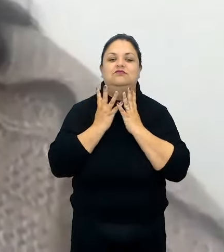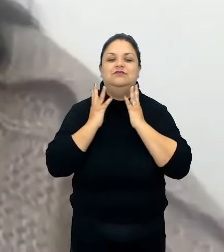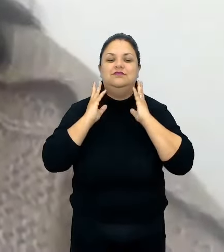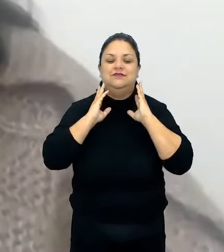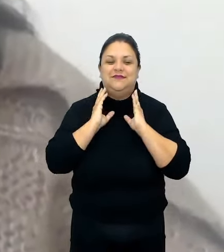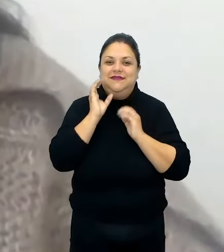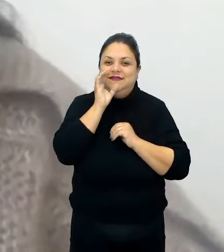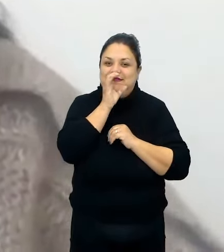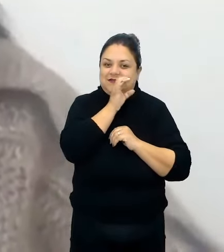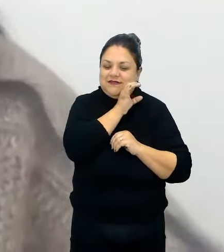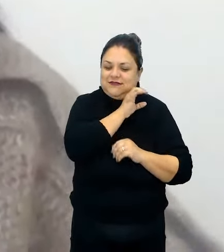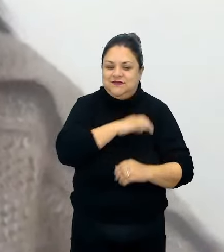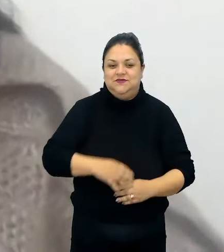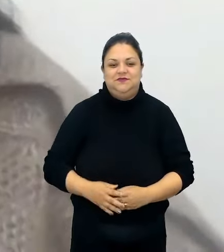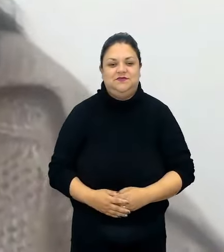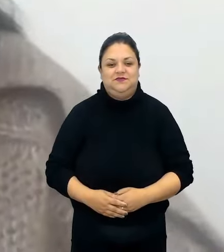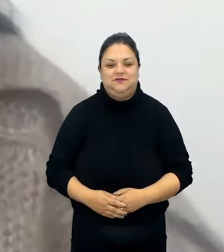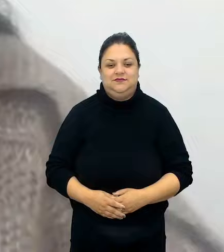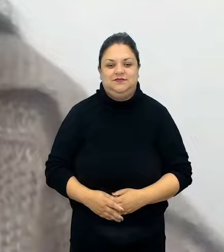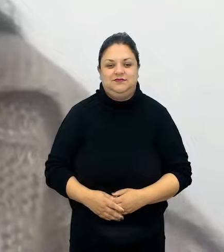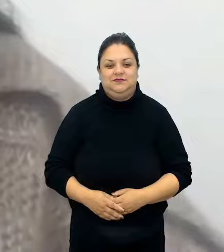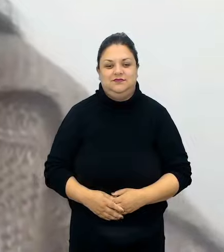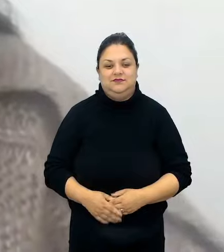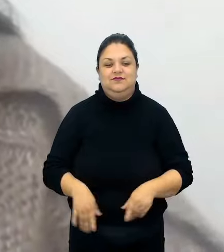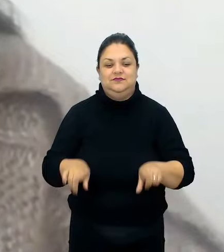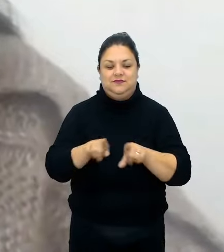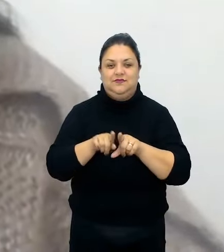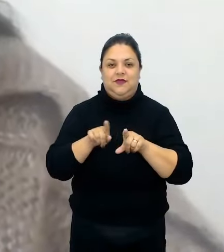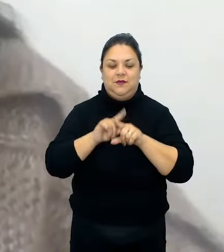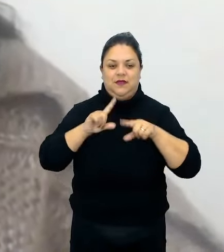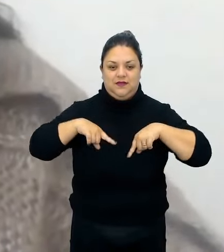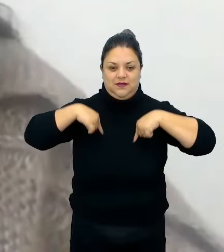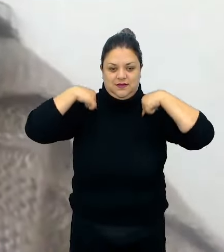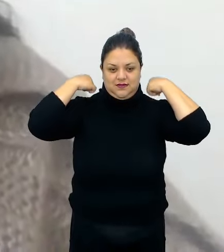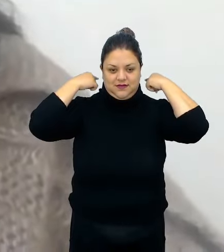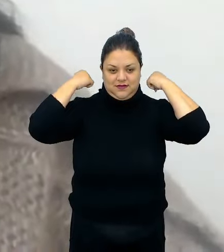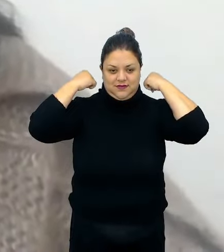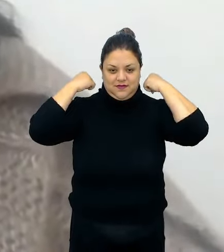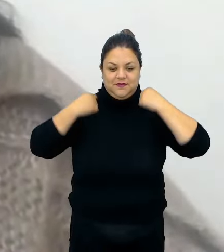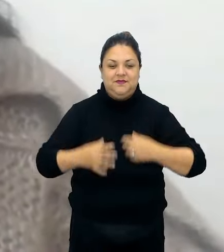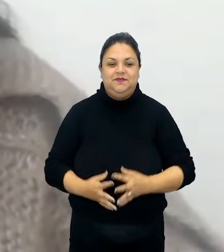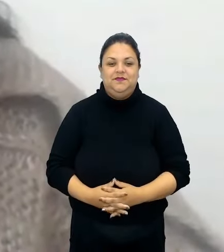minha garganta, e também estou com uma corrente que é cheia dos